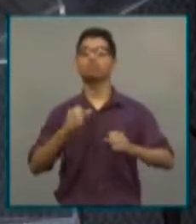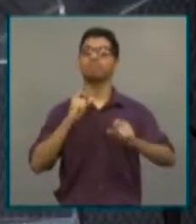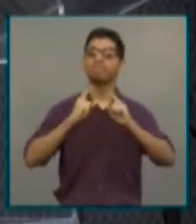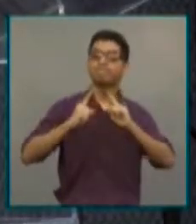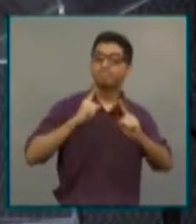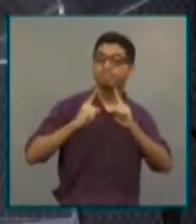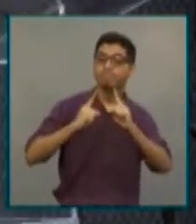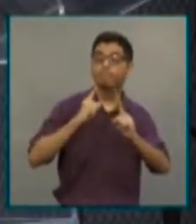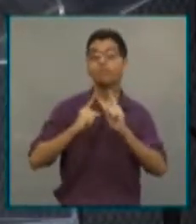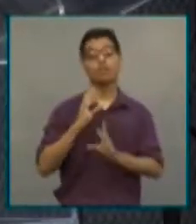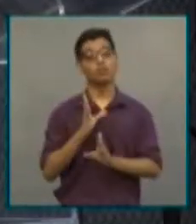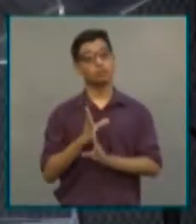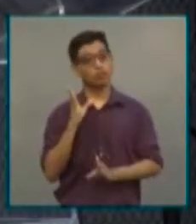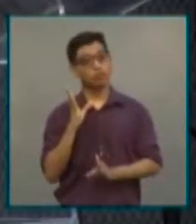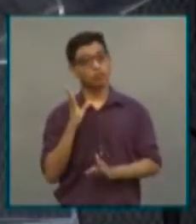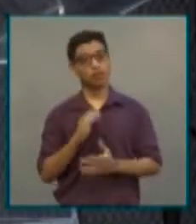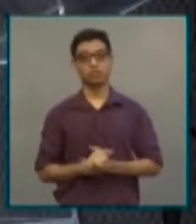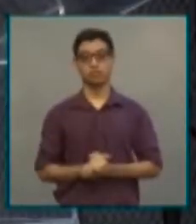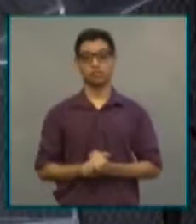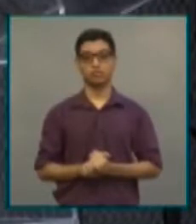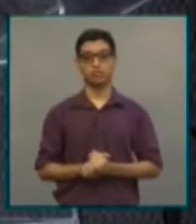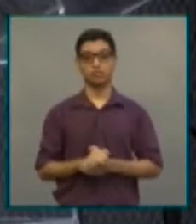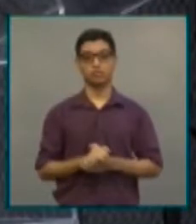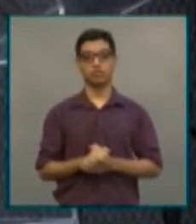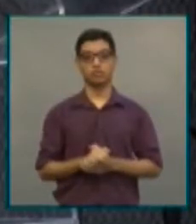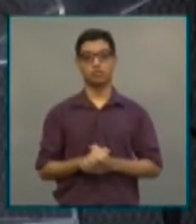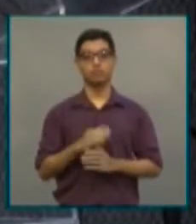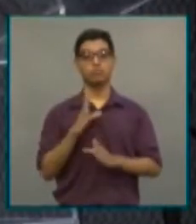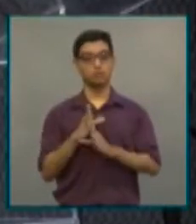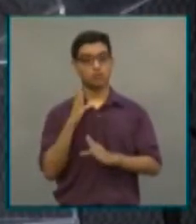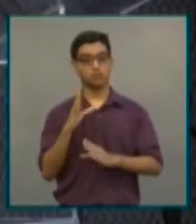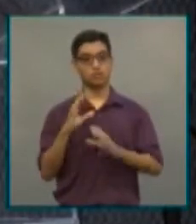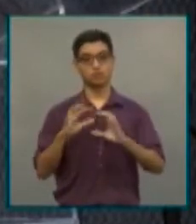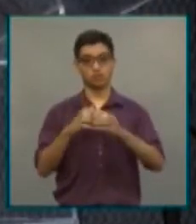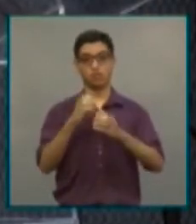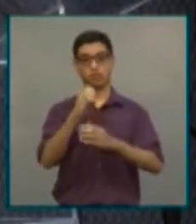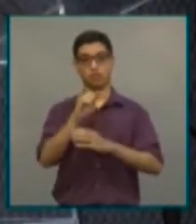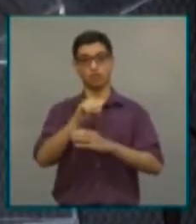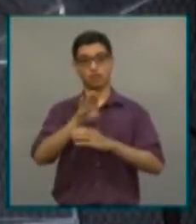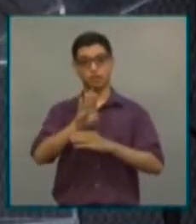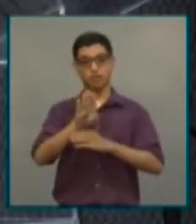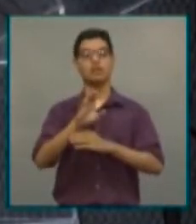porque a OAB exerce um papel fundamental para a advocacia,